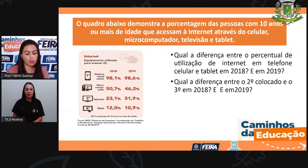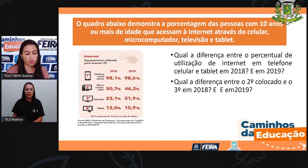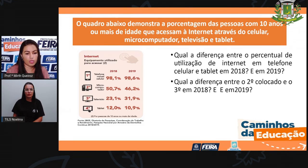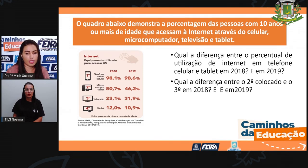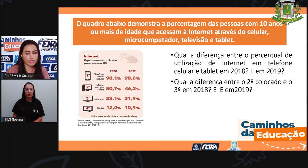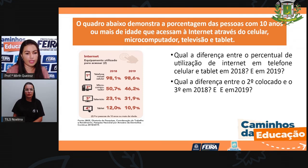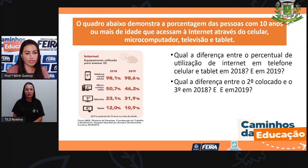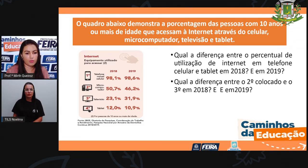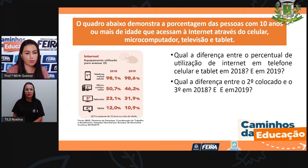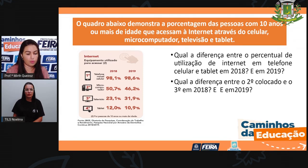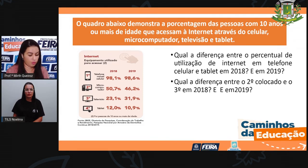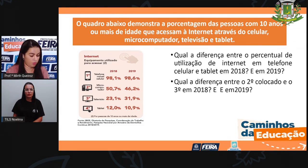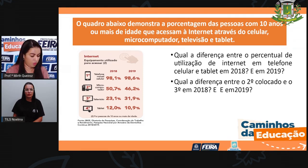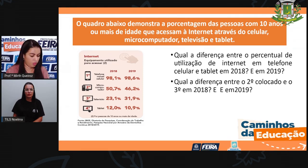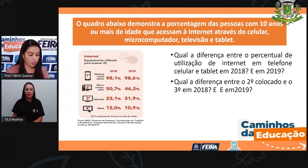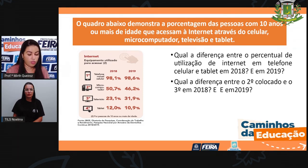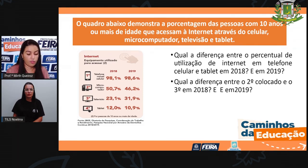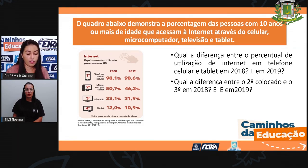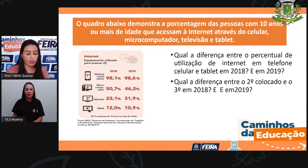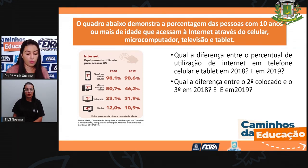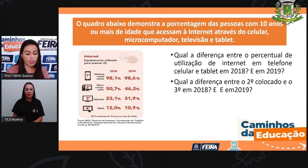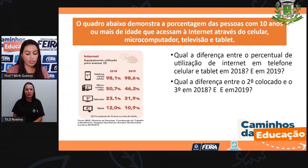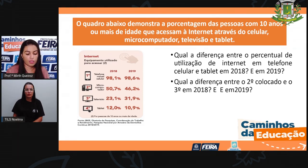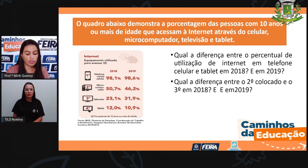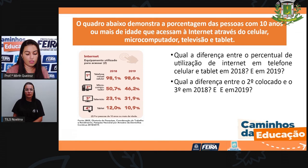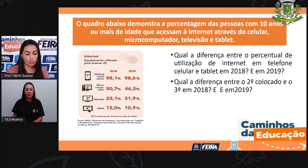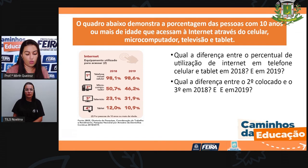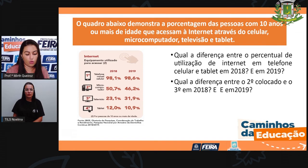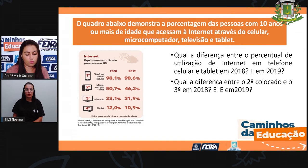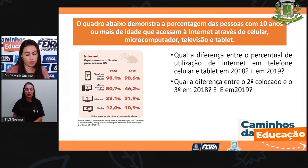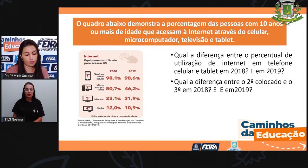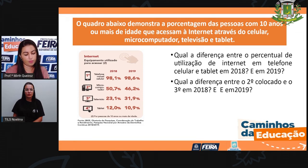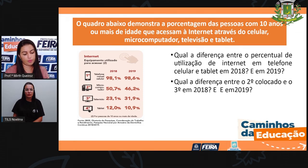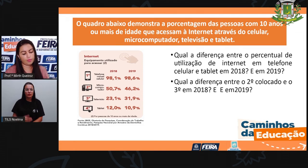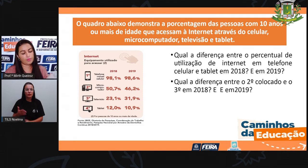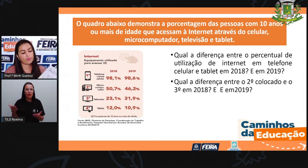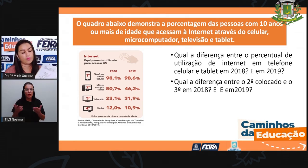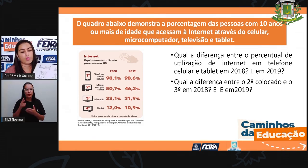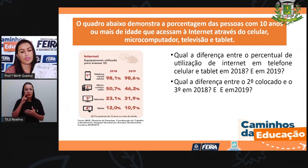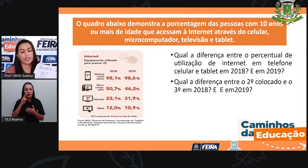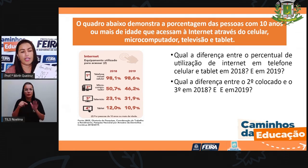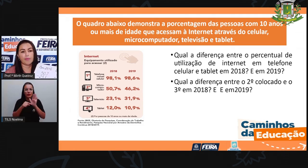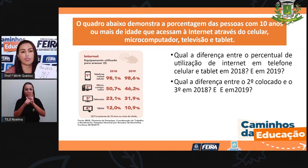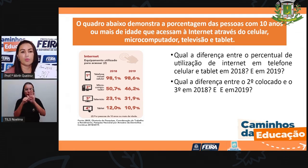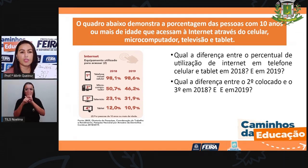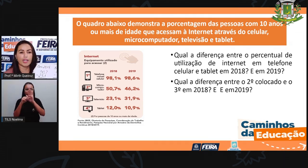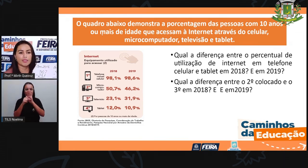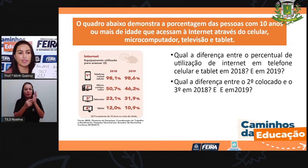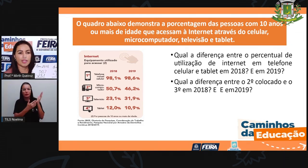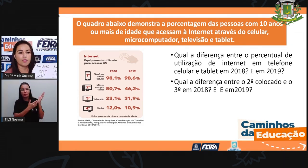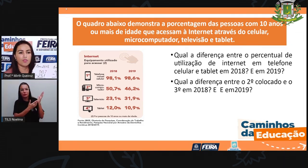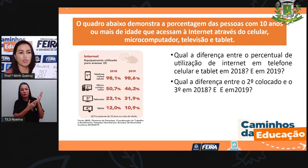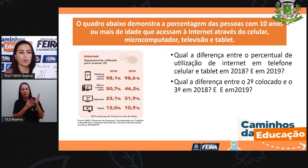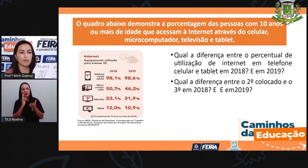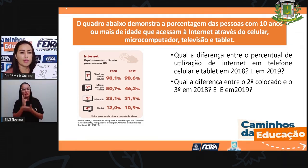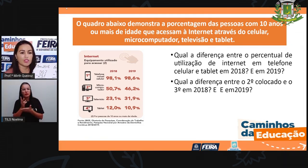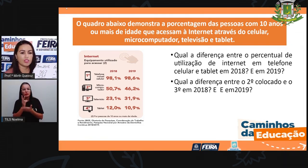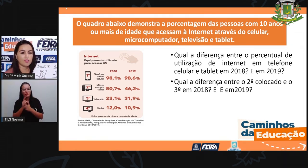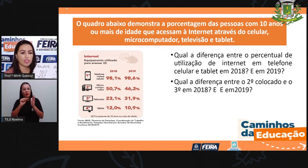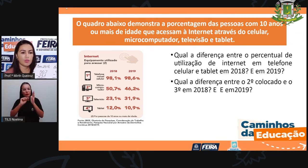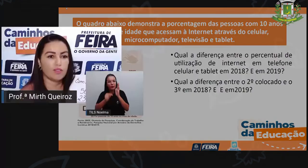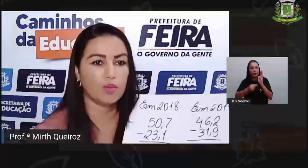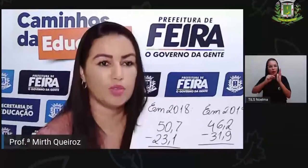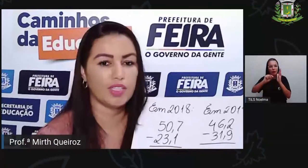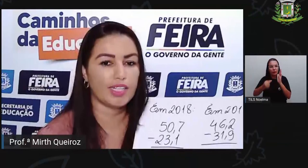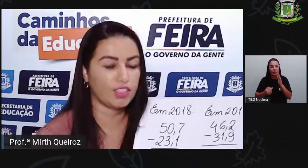31,9%. Sem subtração, vírgula embaixo